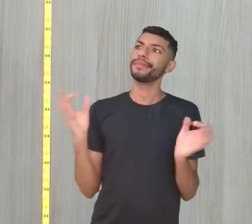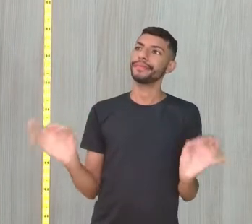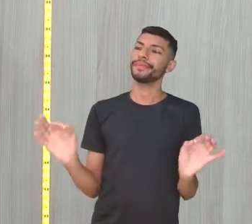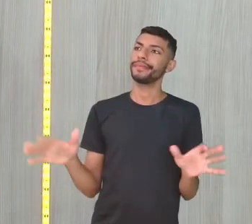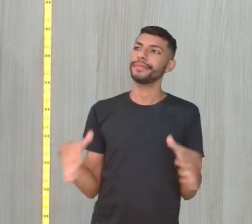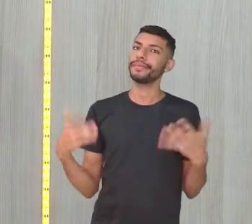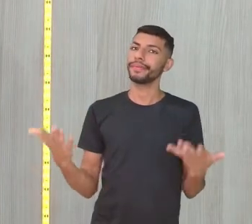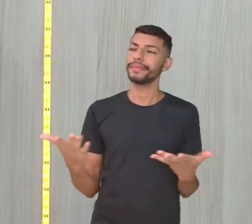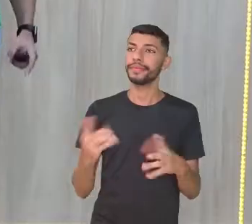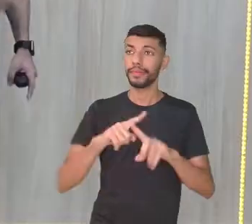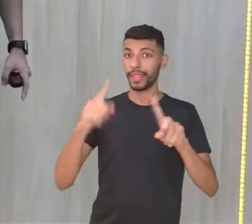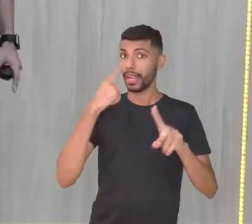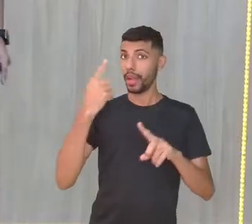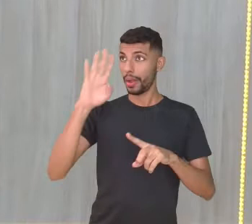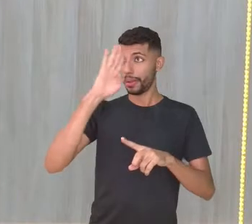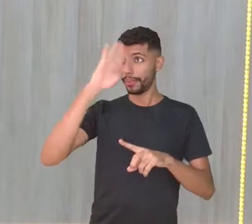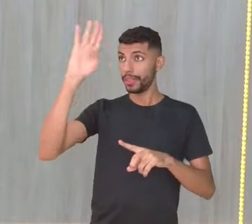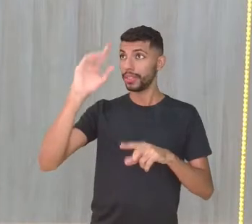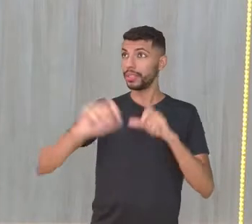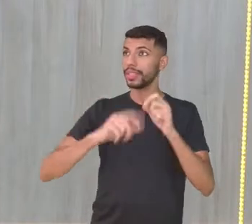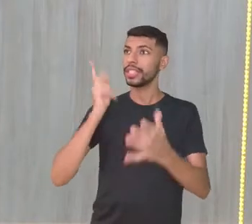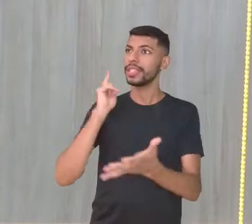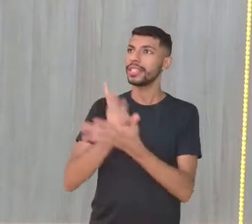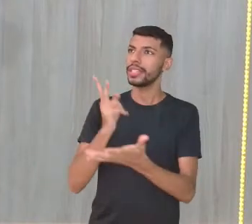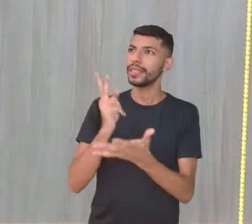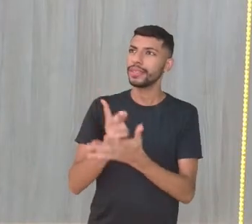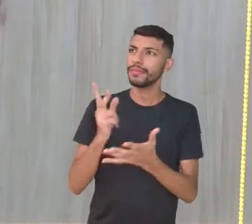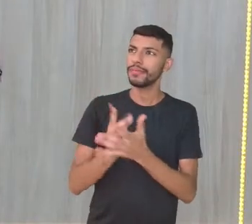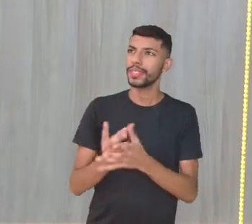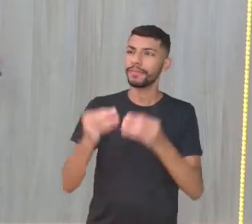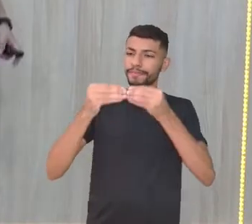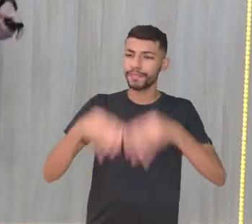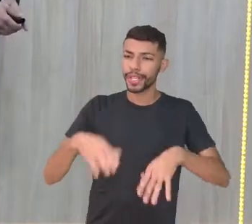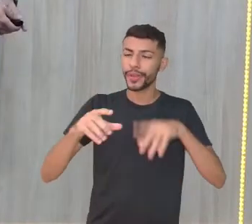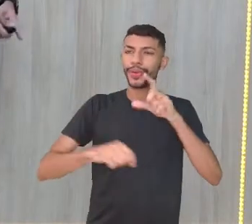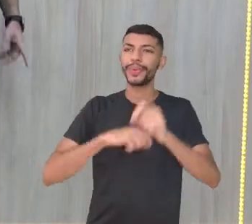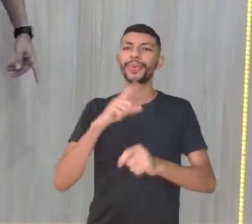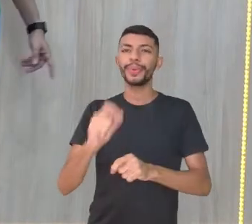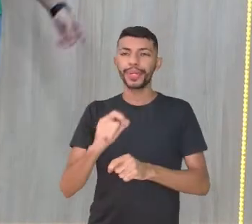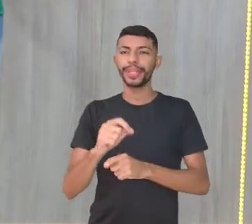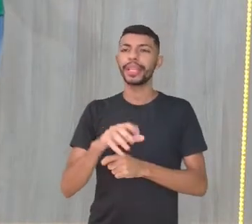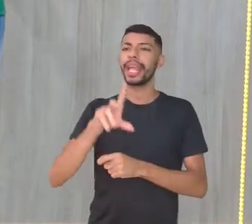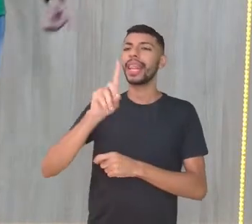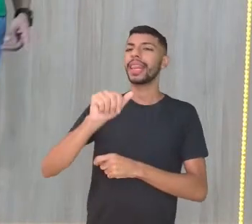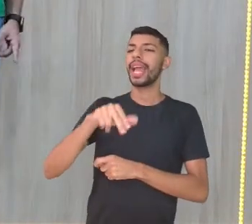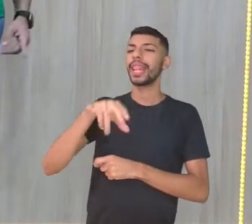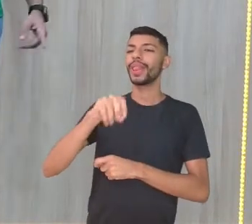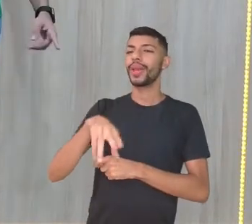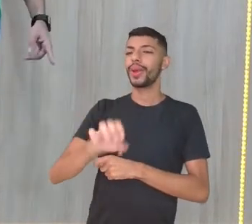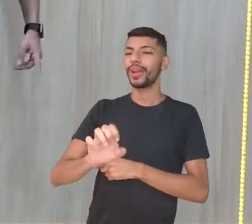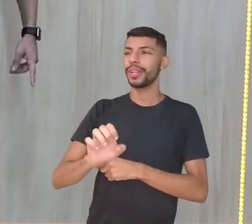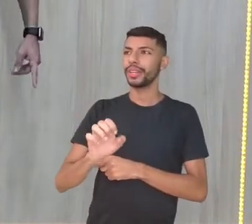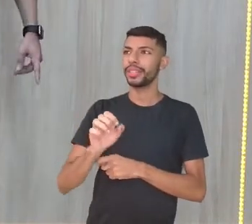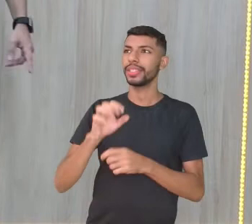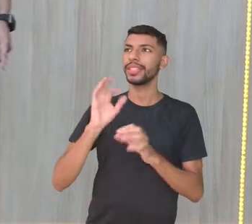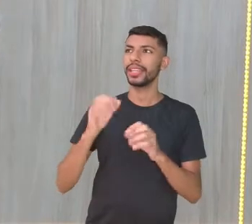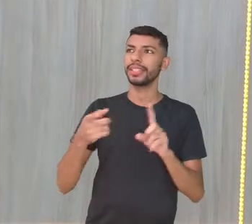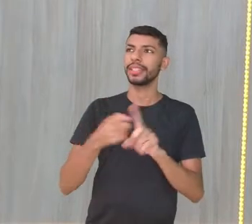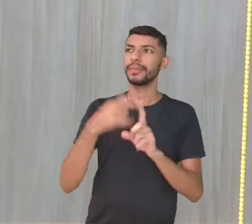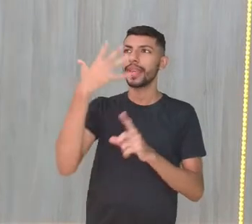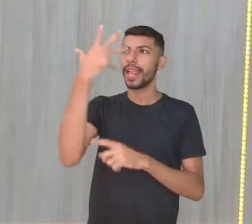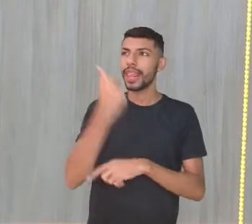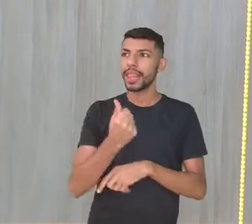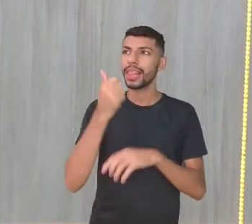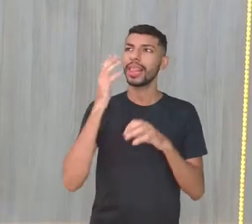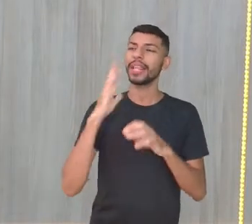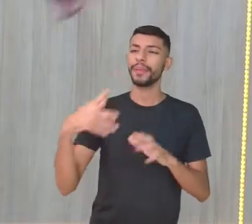Porque, Mas principalmente assim, eu sempre pego em bomba com os Danones. Com os Danones e os leites fermentados dos meus